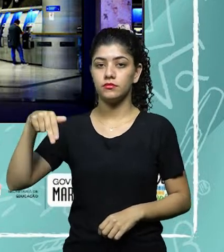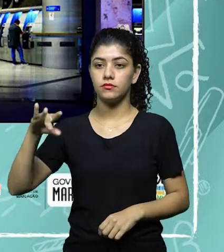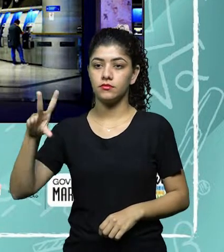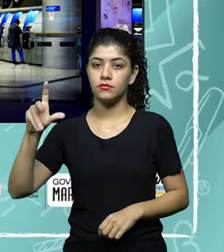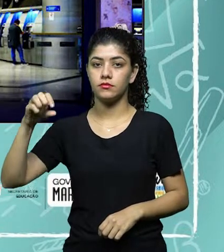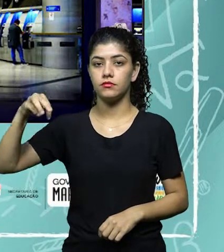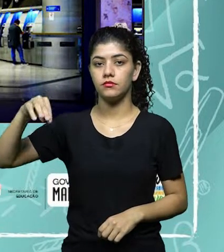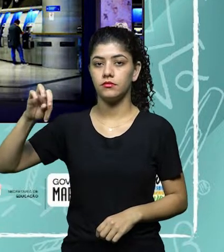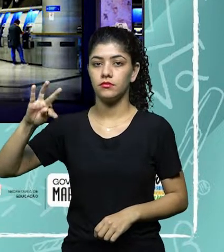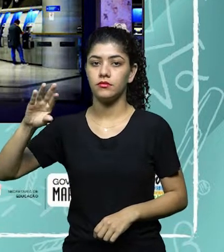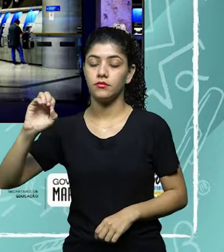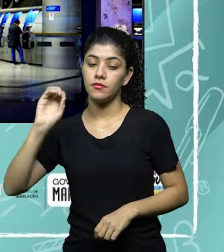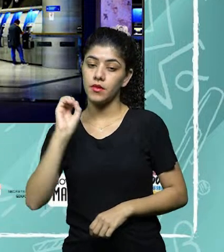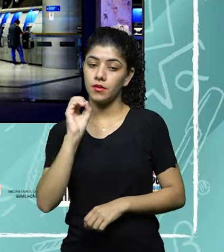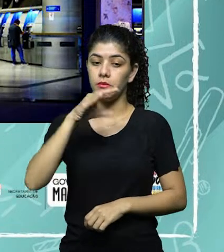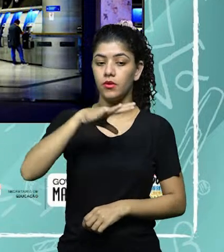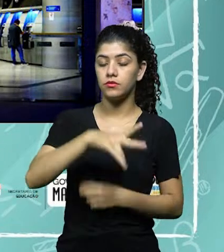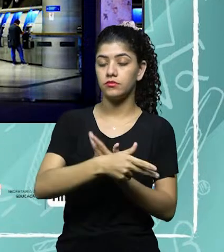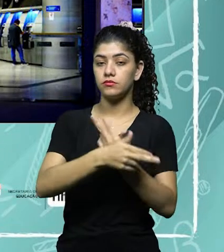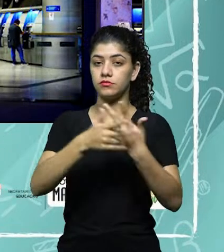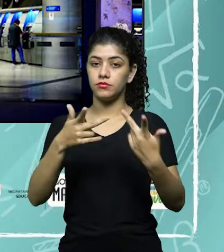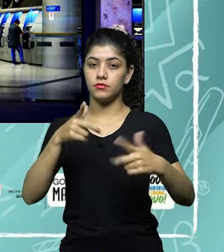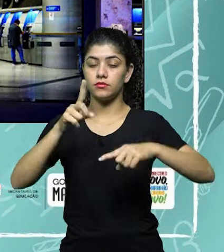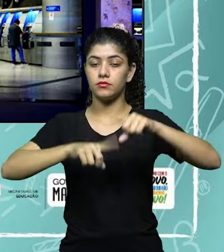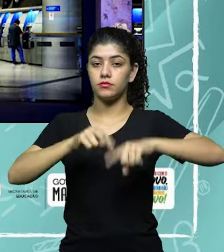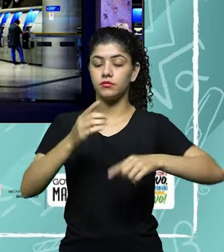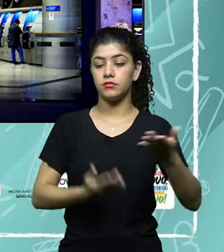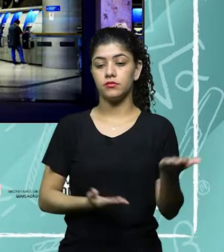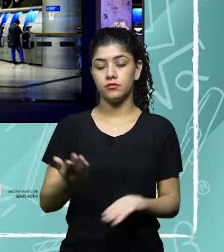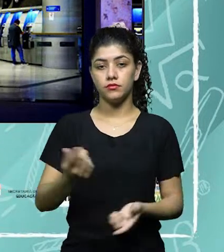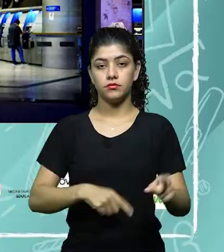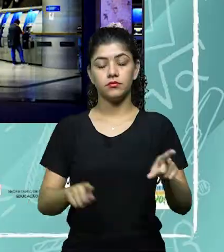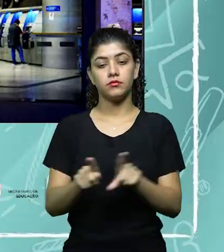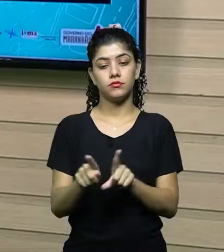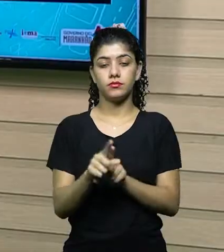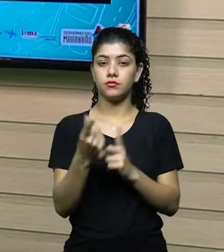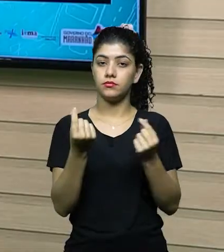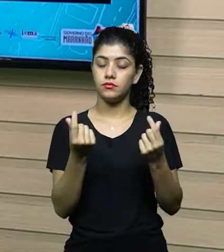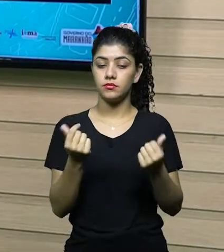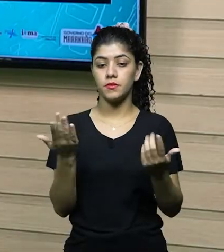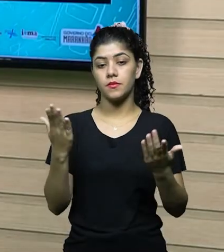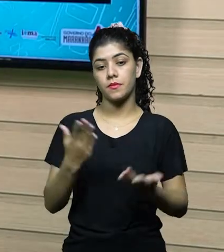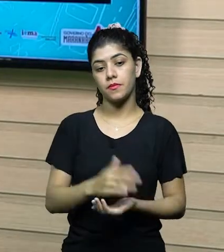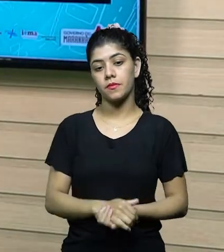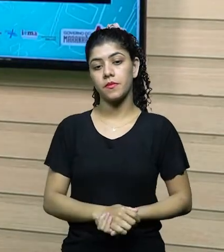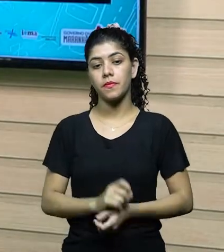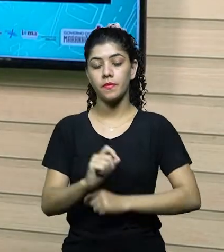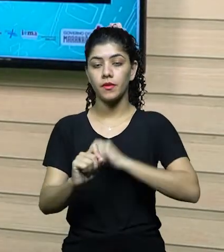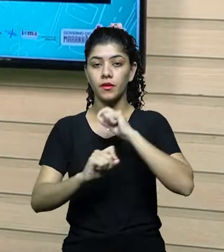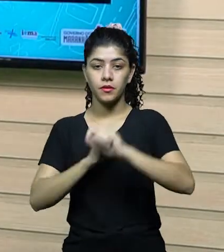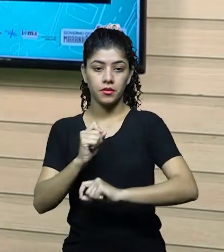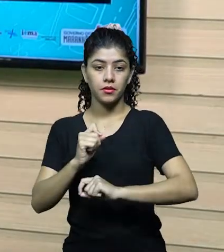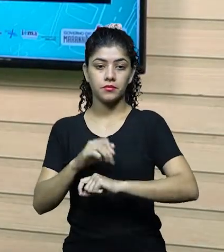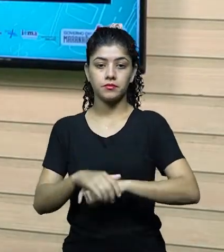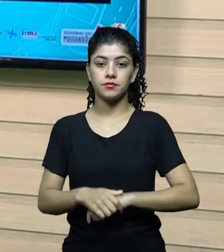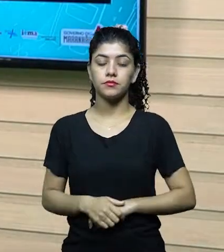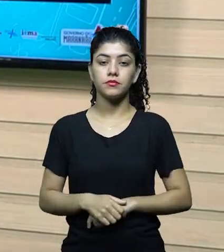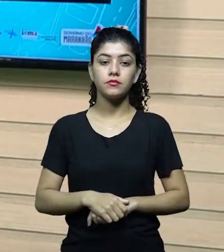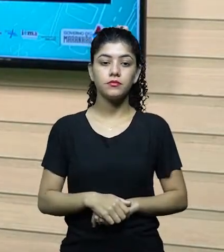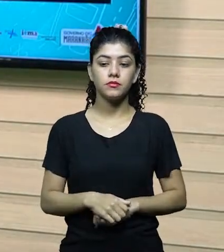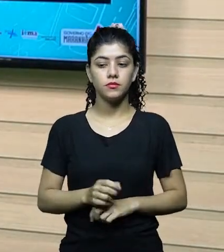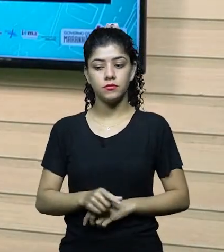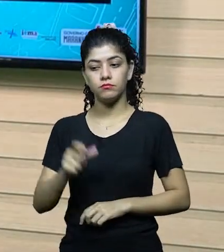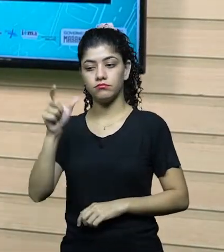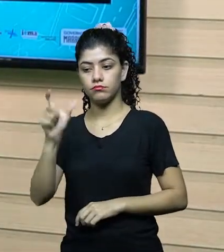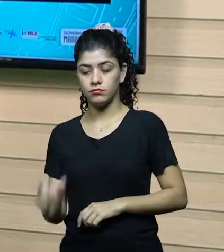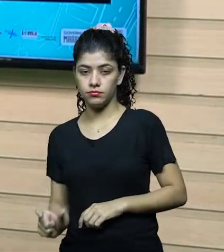de valores e demais produtos e serviços financeiros. Então, o banco ele atende da seguinte forma, de forma